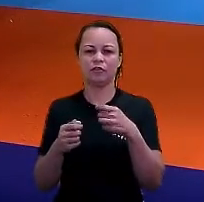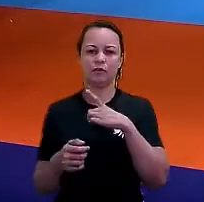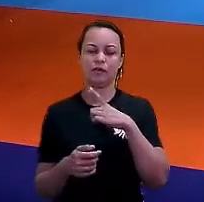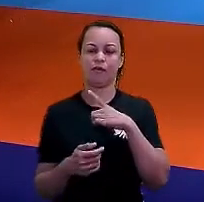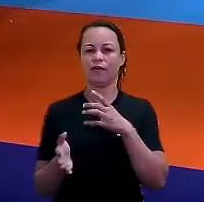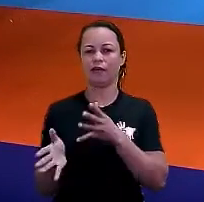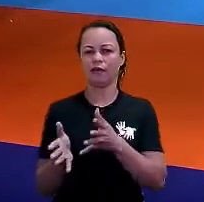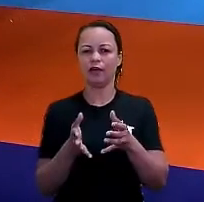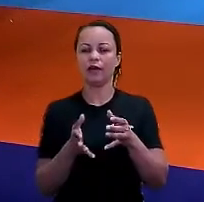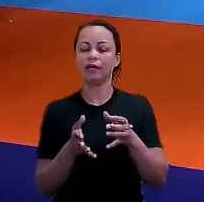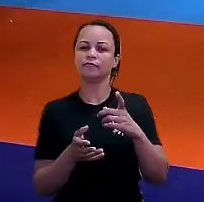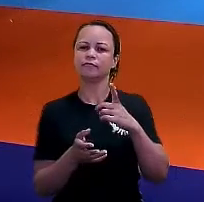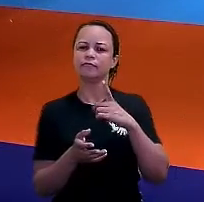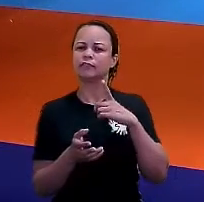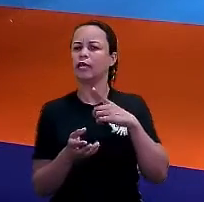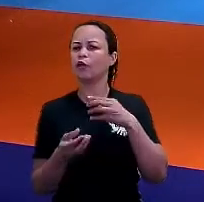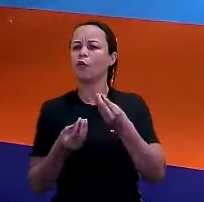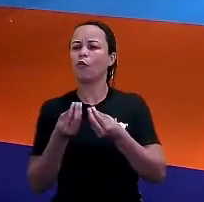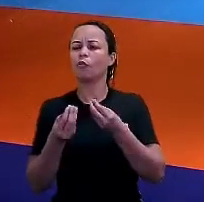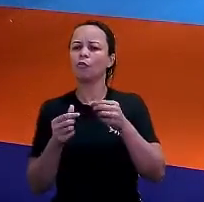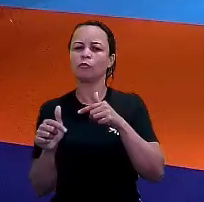abastecer